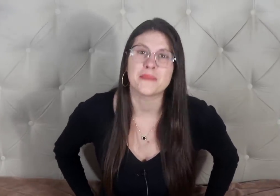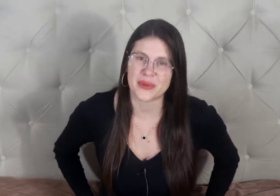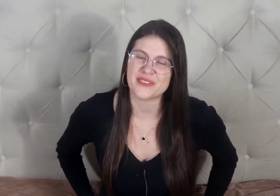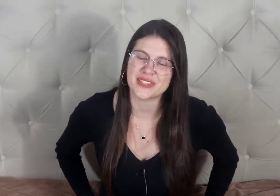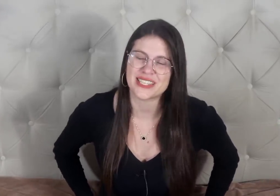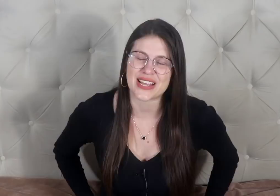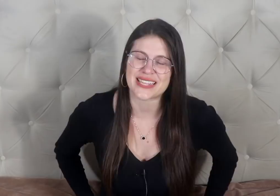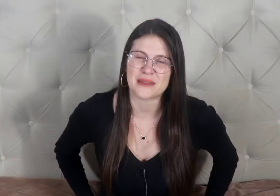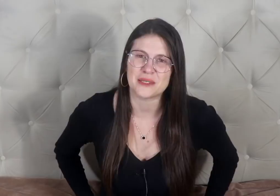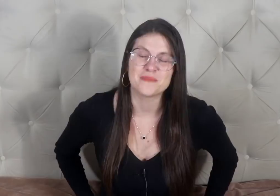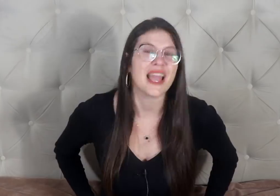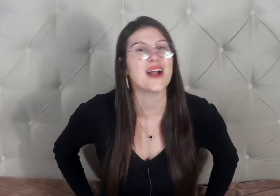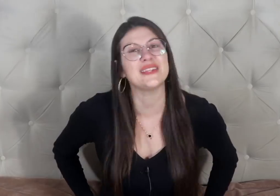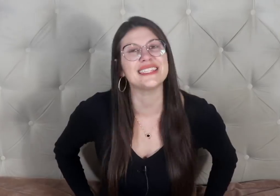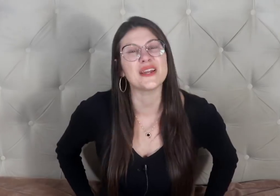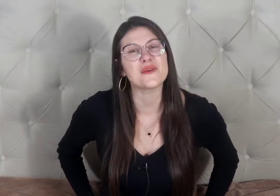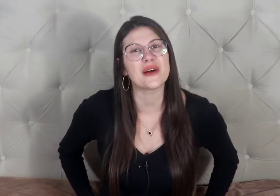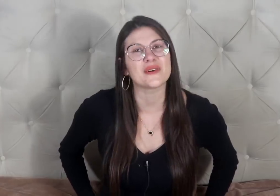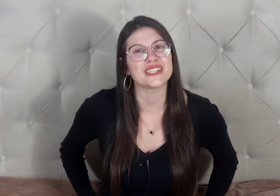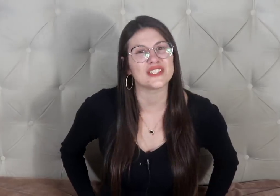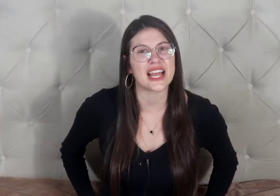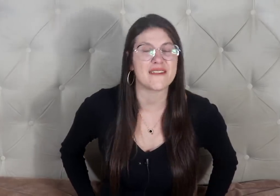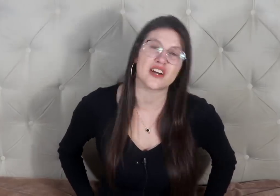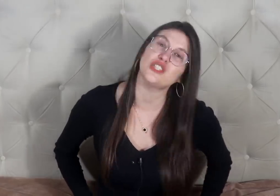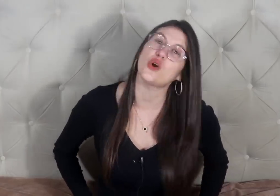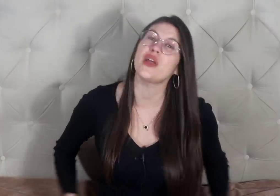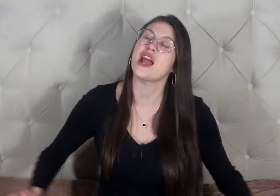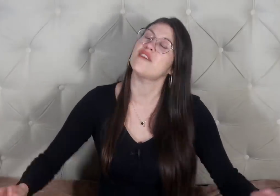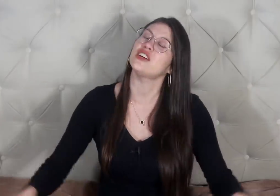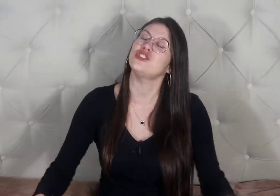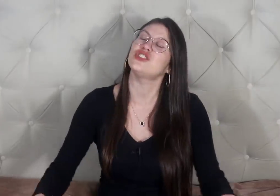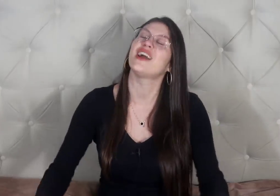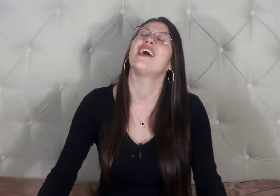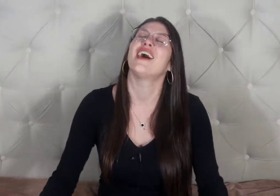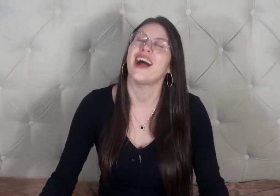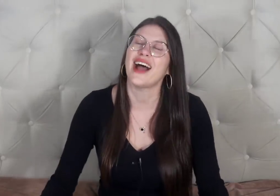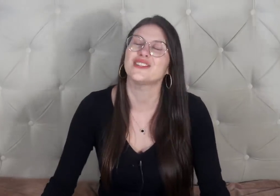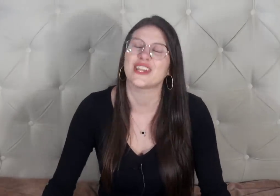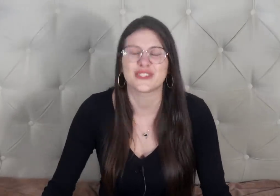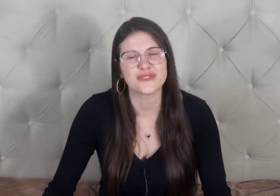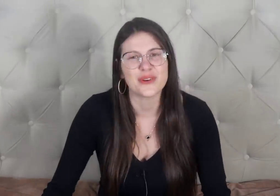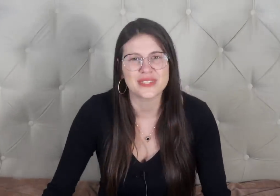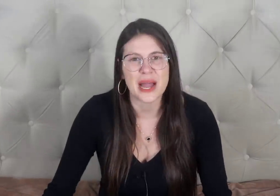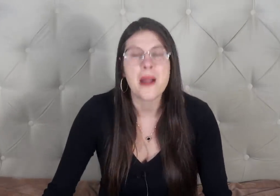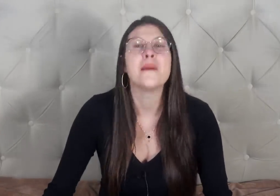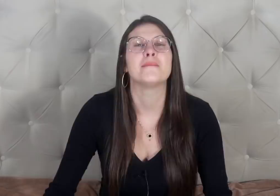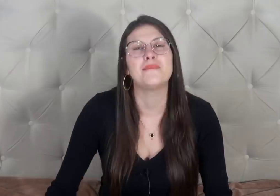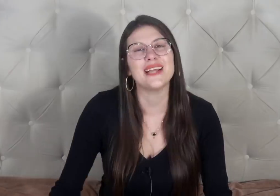like. Porque você já sabe. Acontecendo alguma coisa de relevante ou irrelevante,